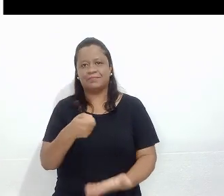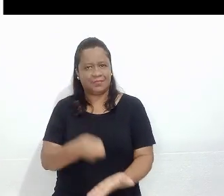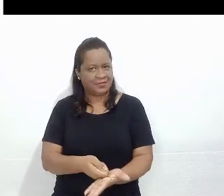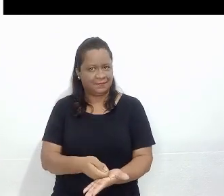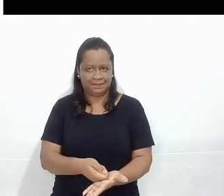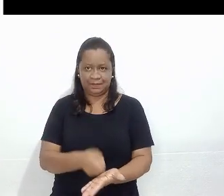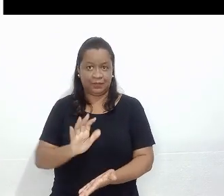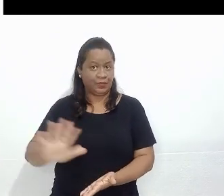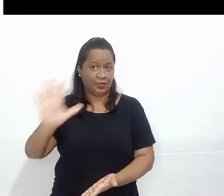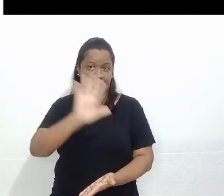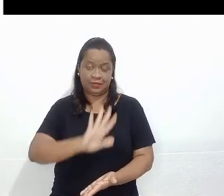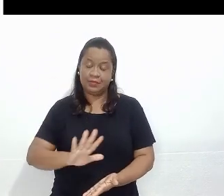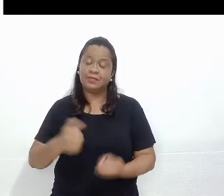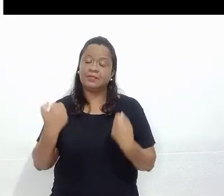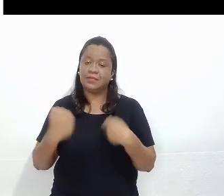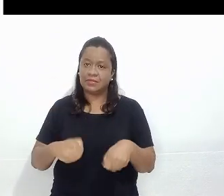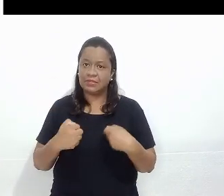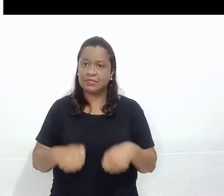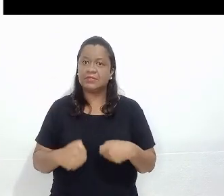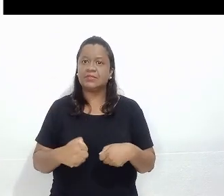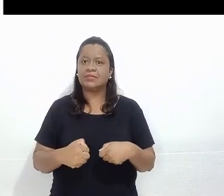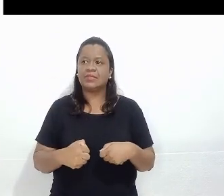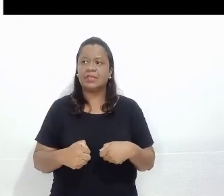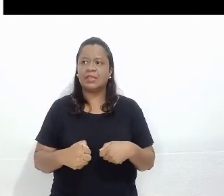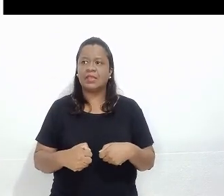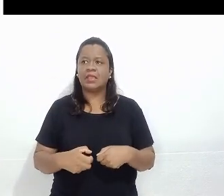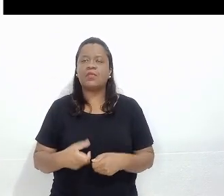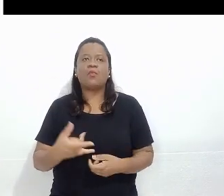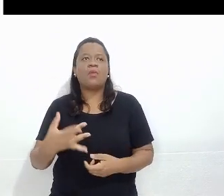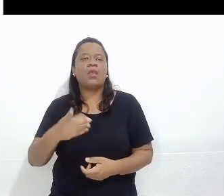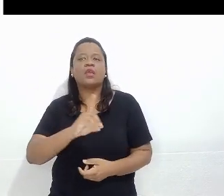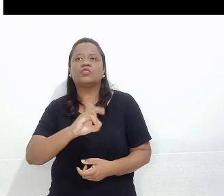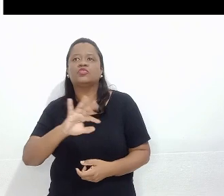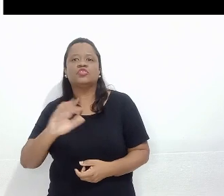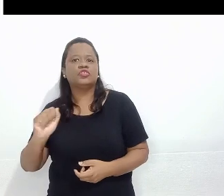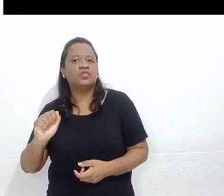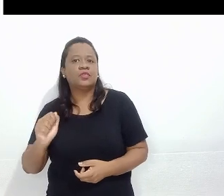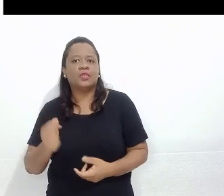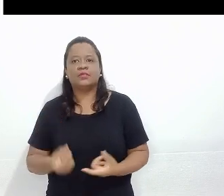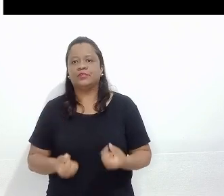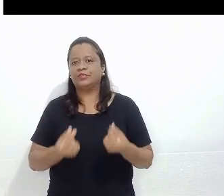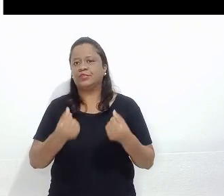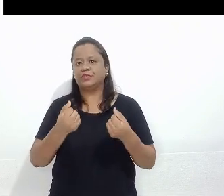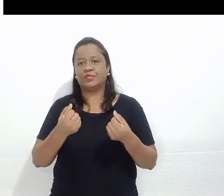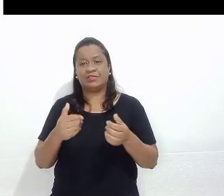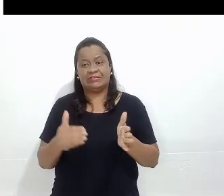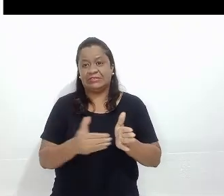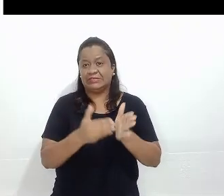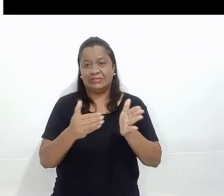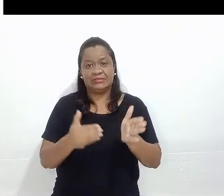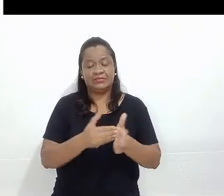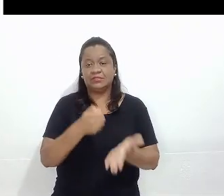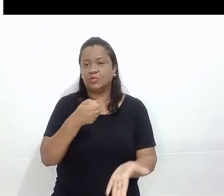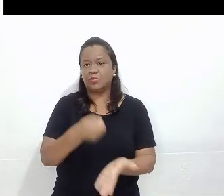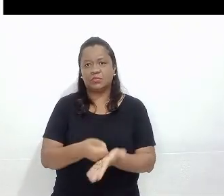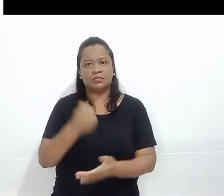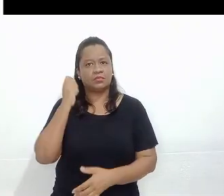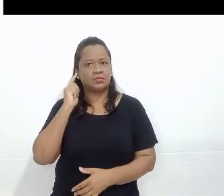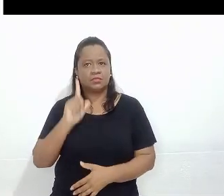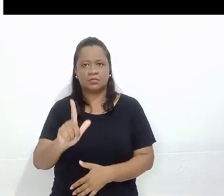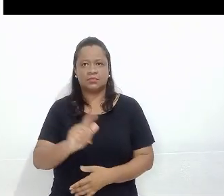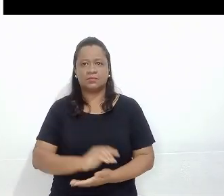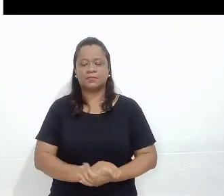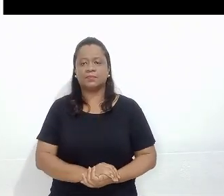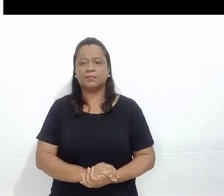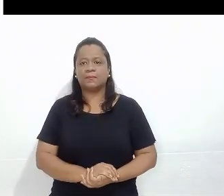Tá? Você vai precisar de tantos dias que o seu dinheiro talvez não seja suficiente para você pagar nas diárias. Outra coisa